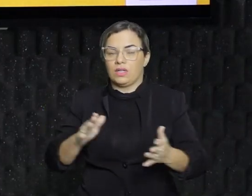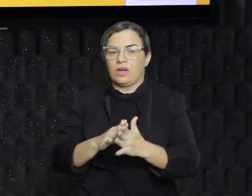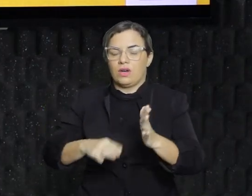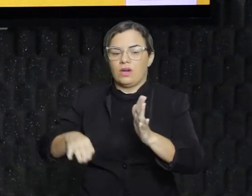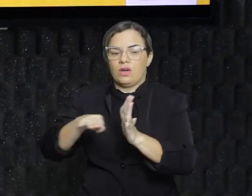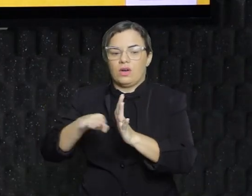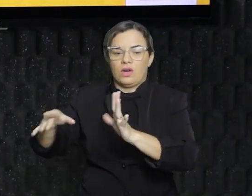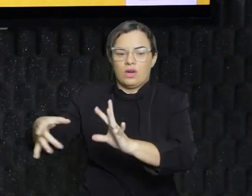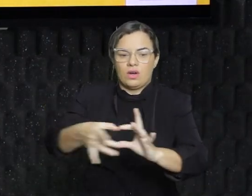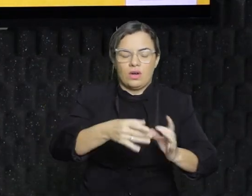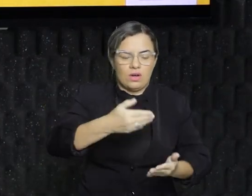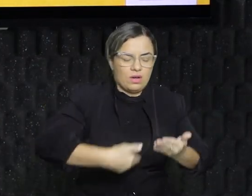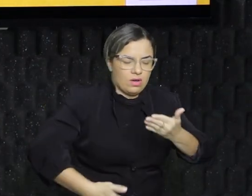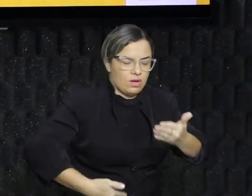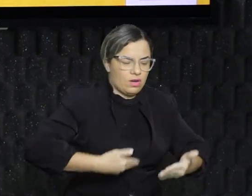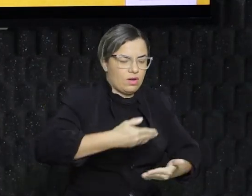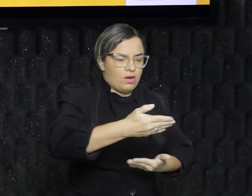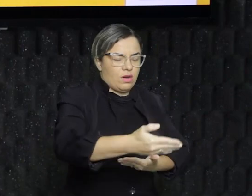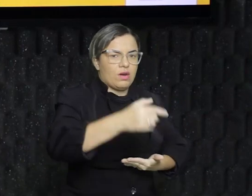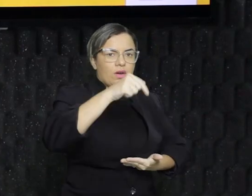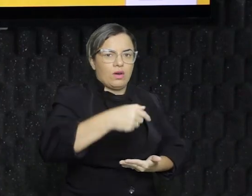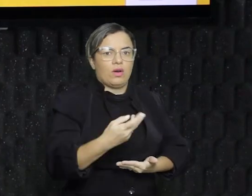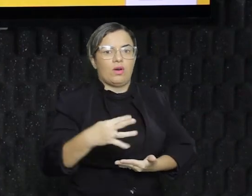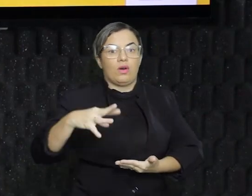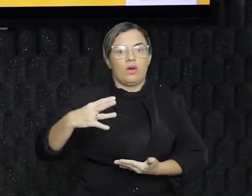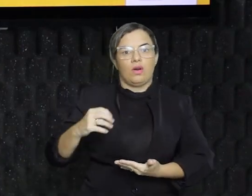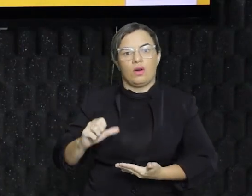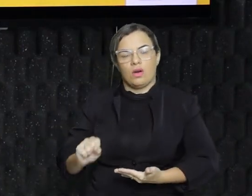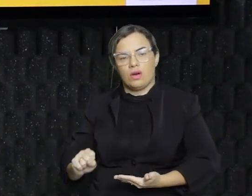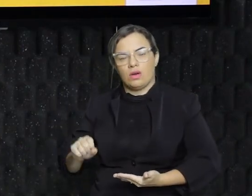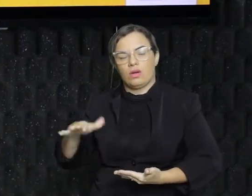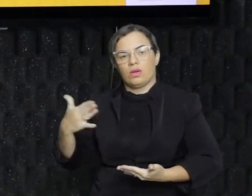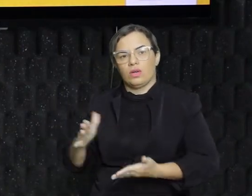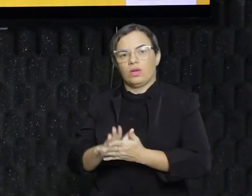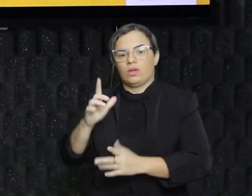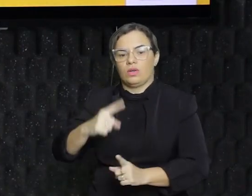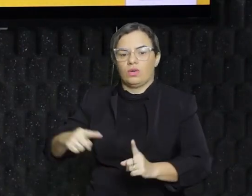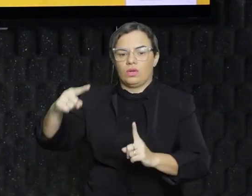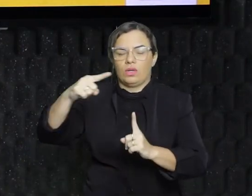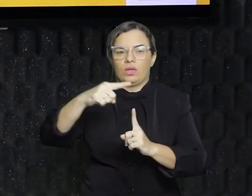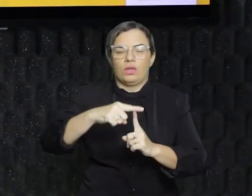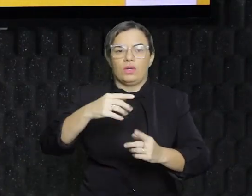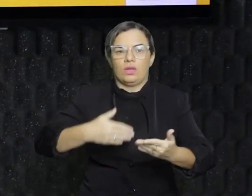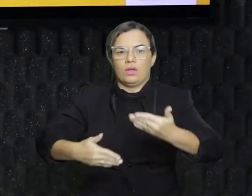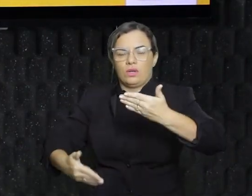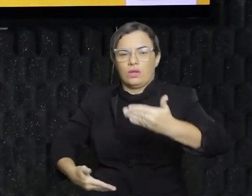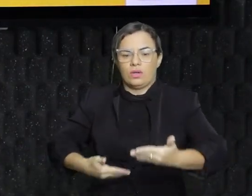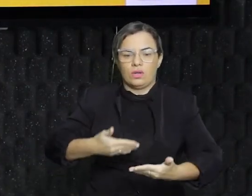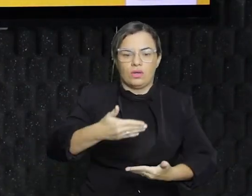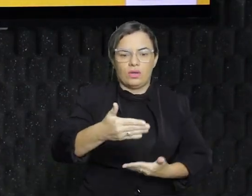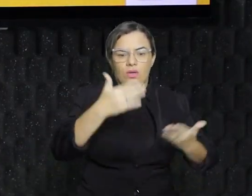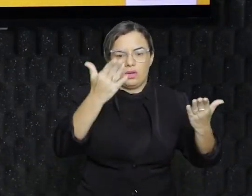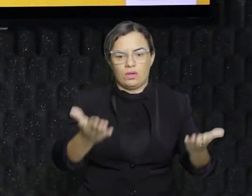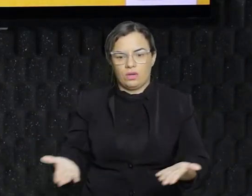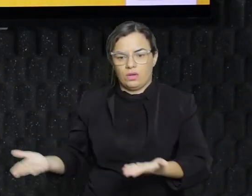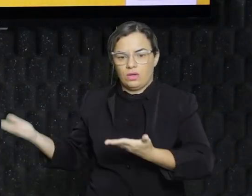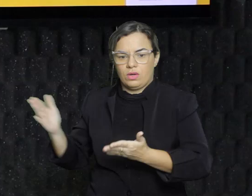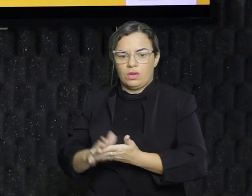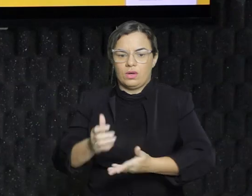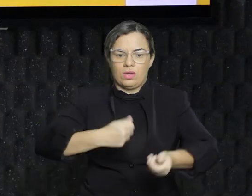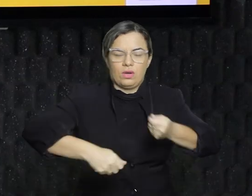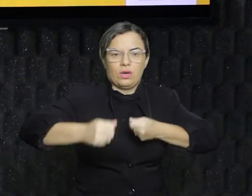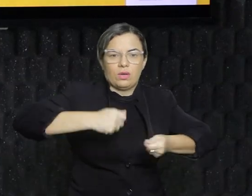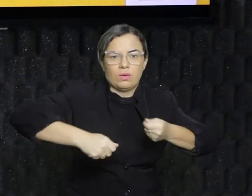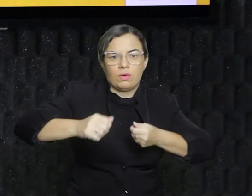mesma coisa de trocas, podemos entender assim, tá? Integração em que tipo, Marcos? Trocas em que tipo? No aspecto da economia,